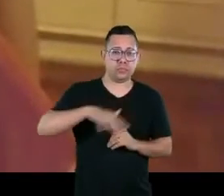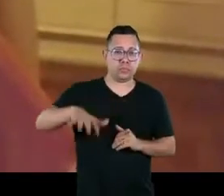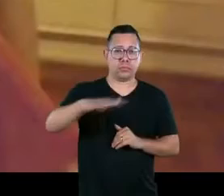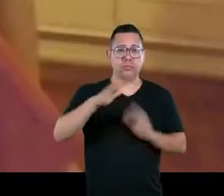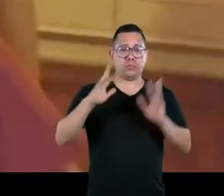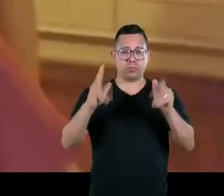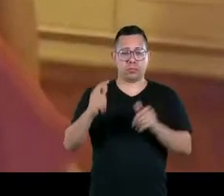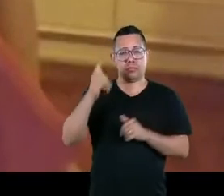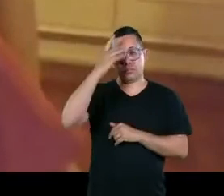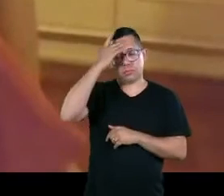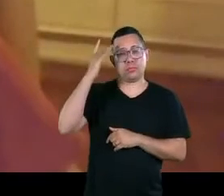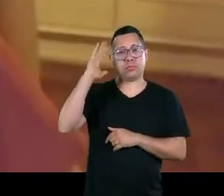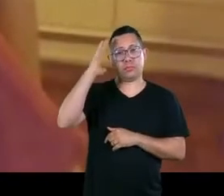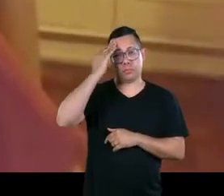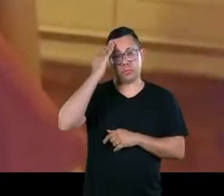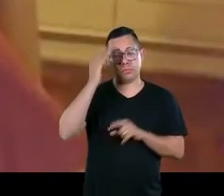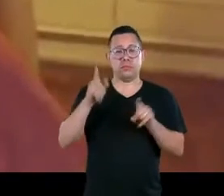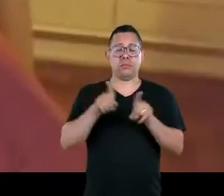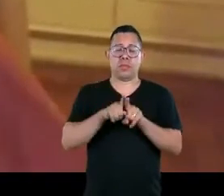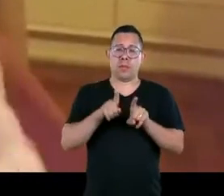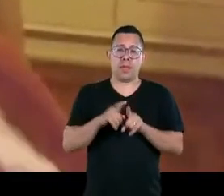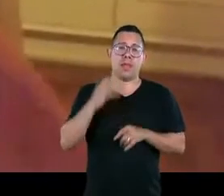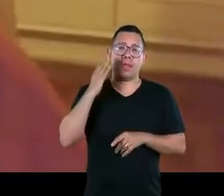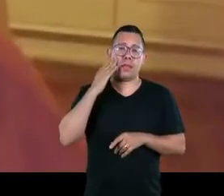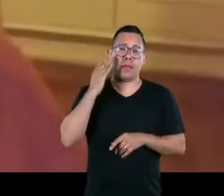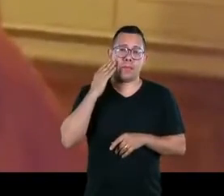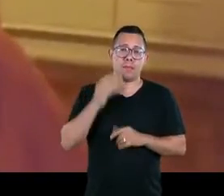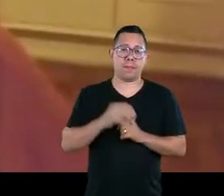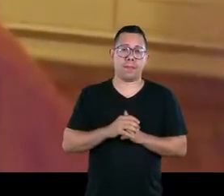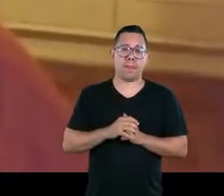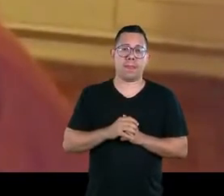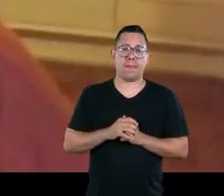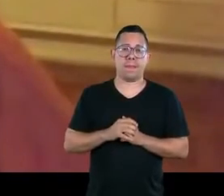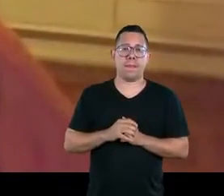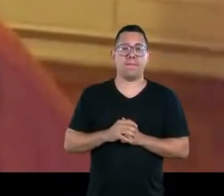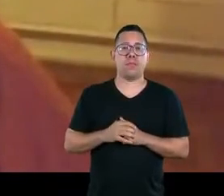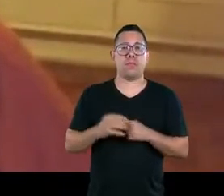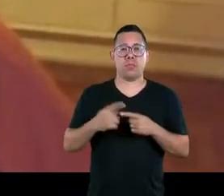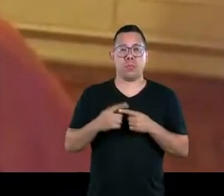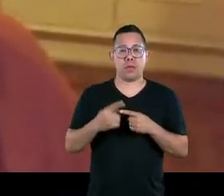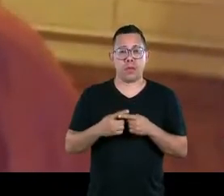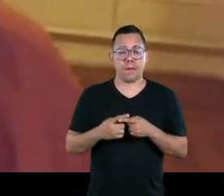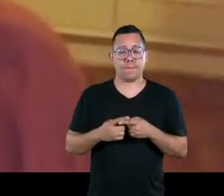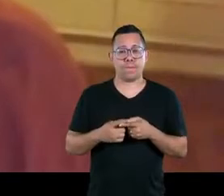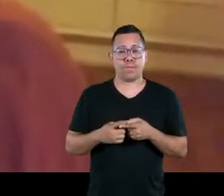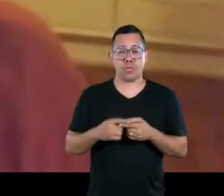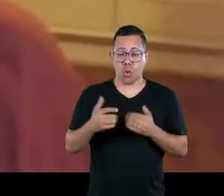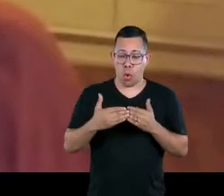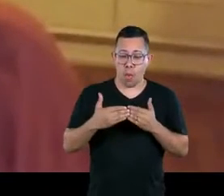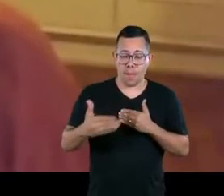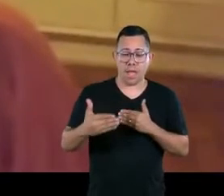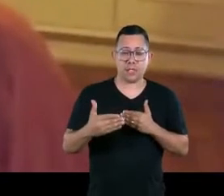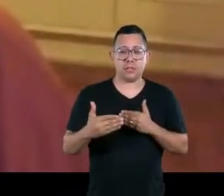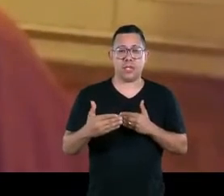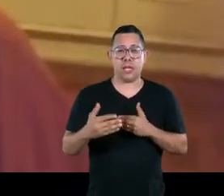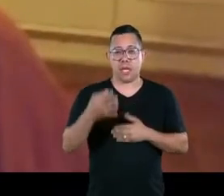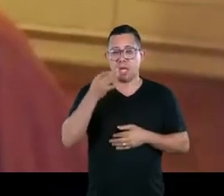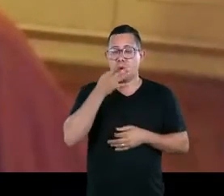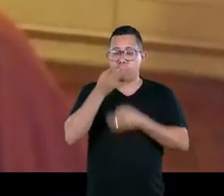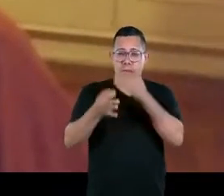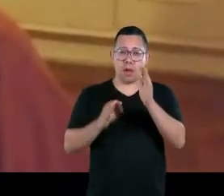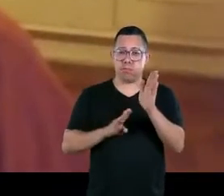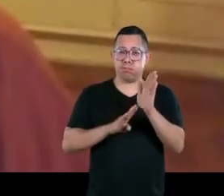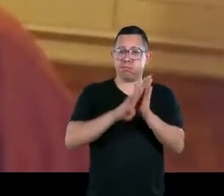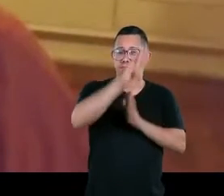suas ideias e o seu legado, aliás, em franca e ascendente expansão, né? Ele nasceu em 8